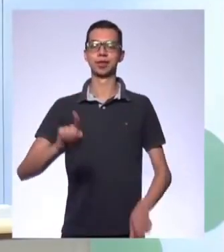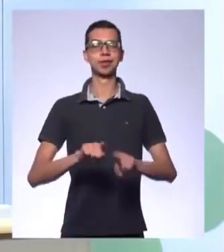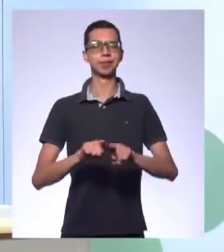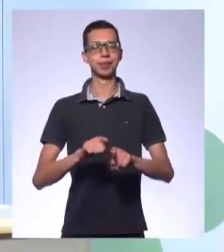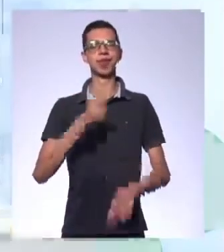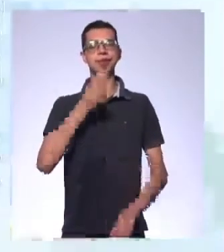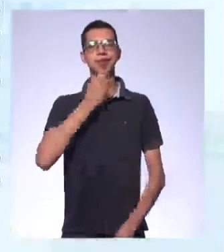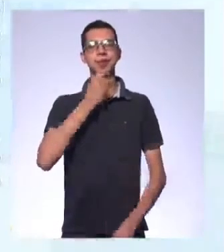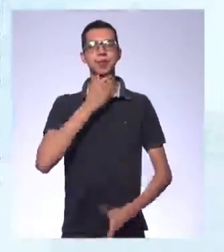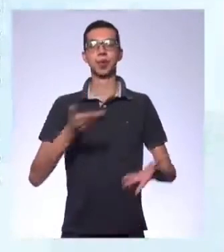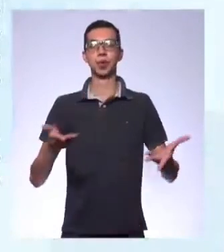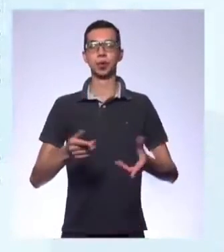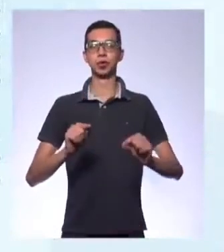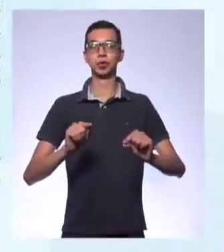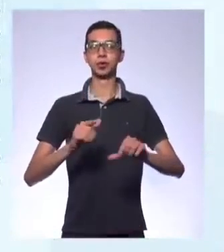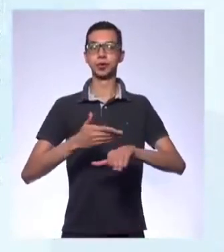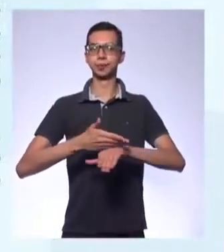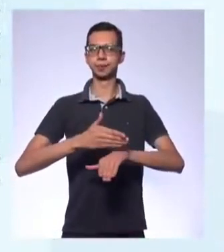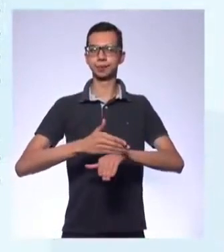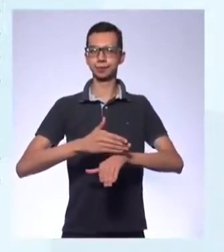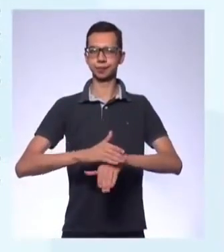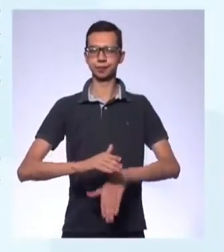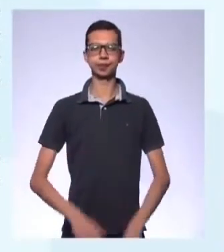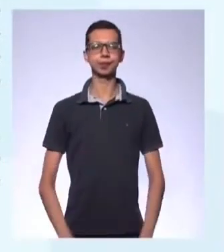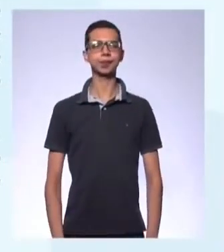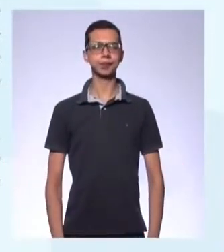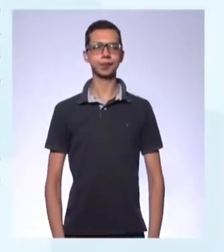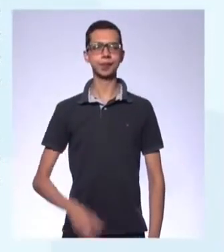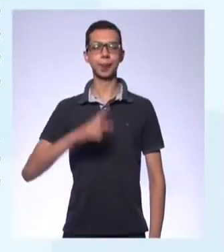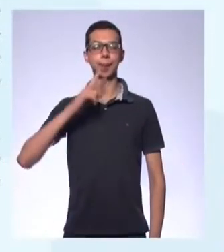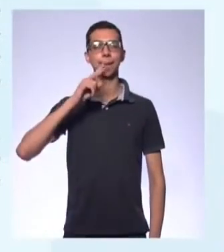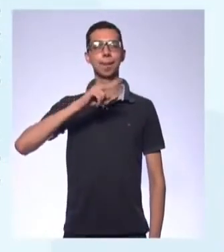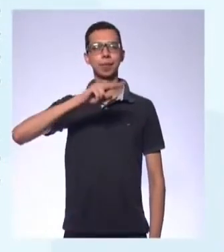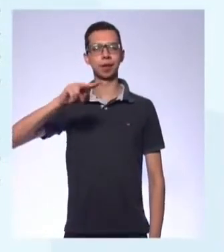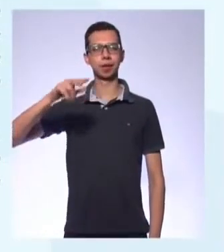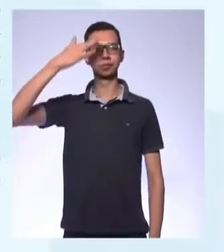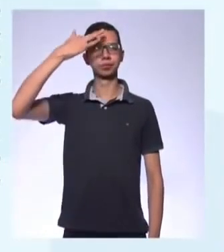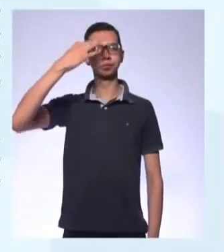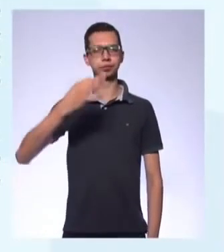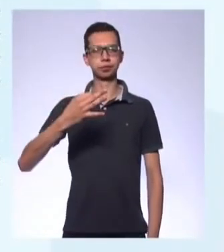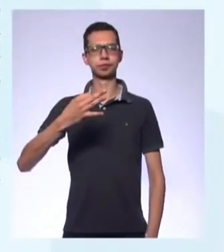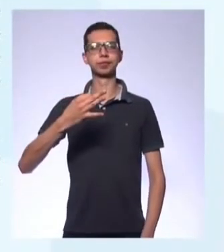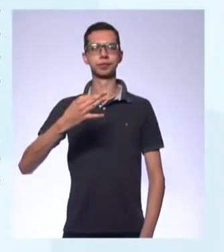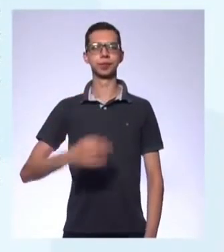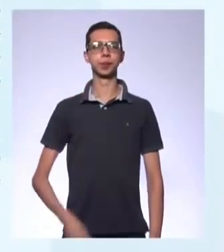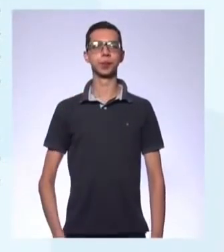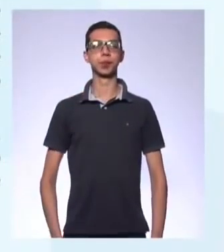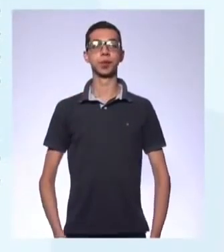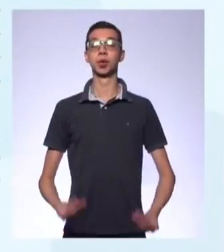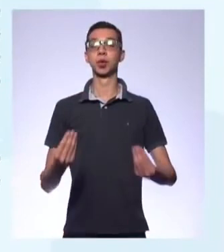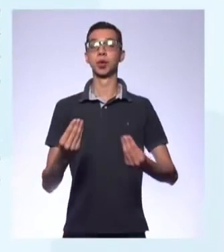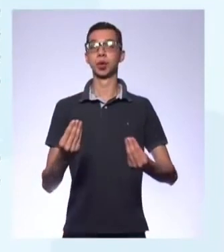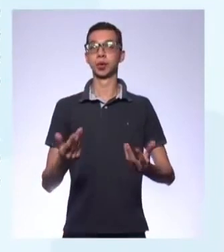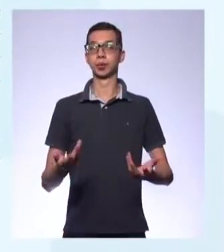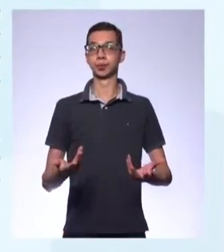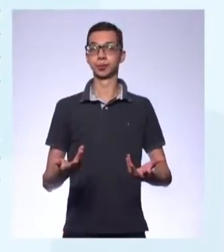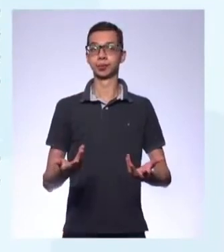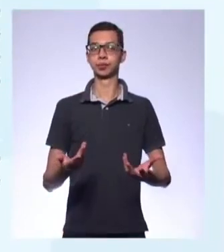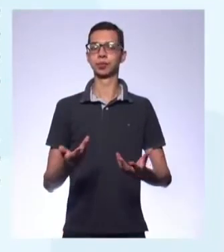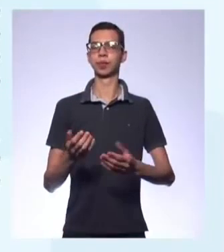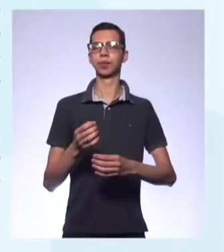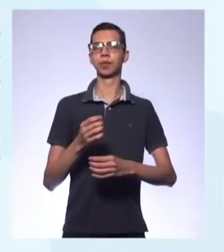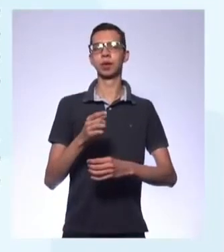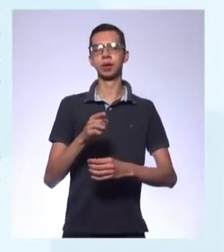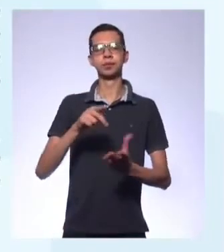as habilidades de hoje? Então, ler e compreender, selecionando procedimentos e